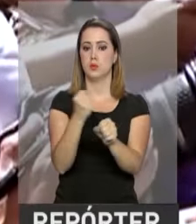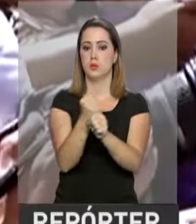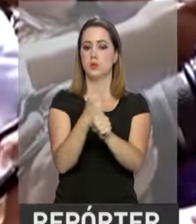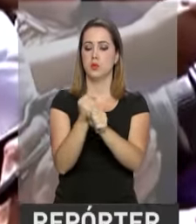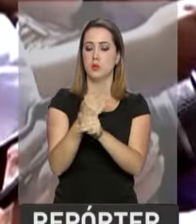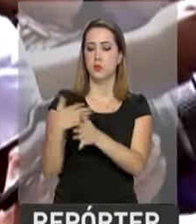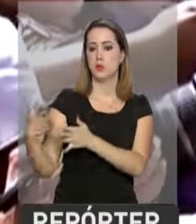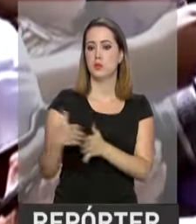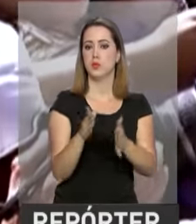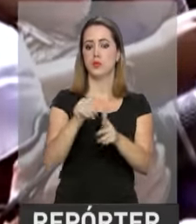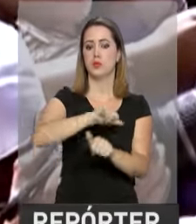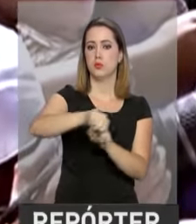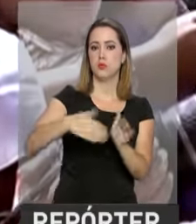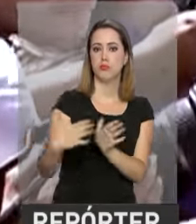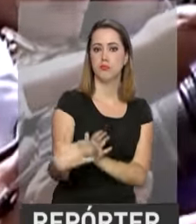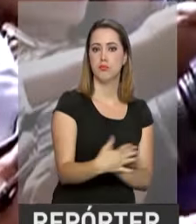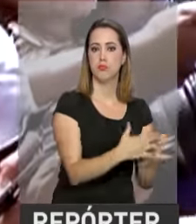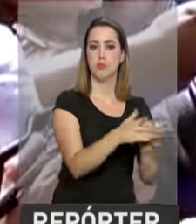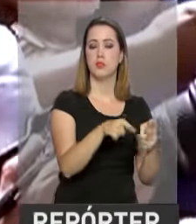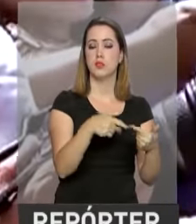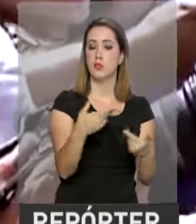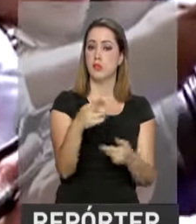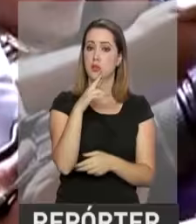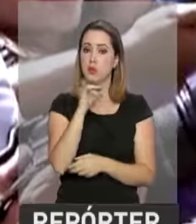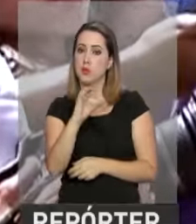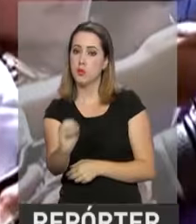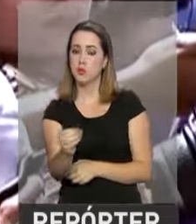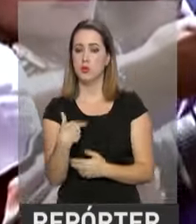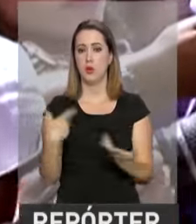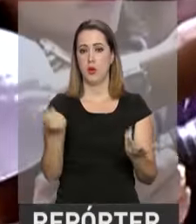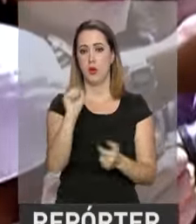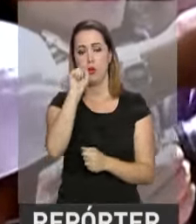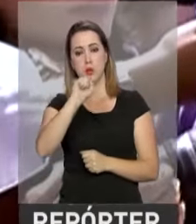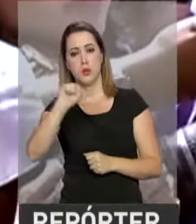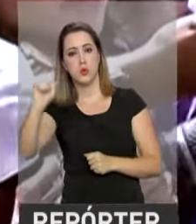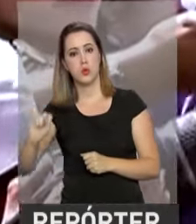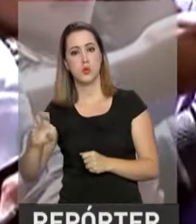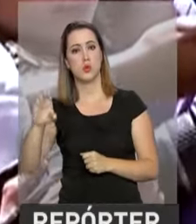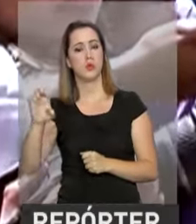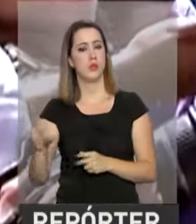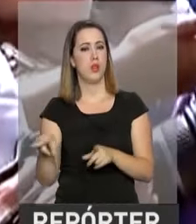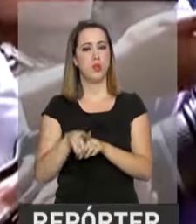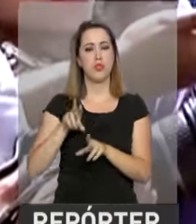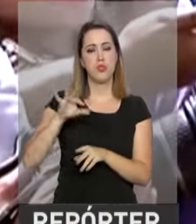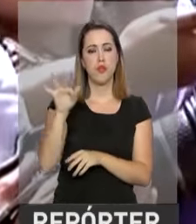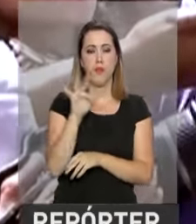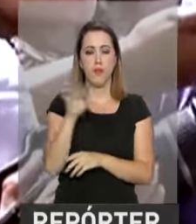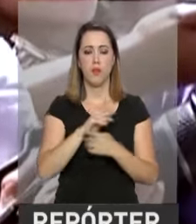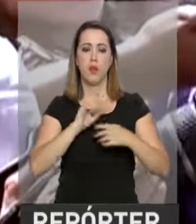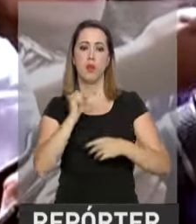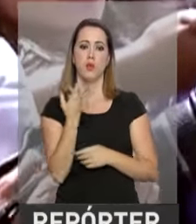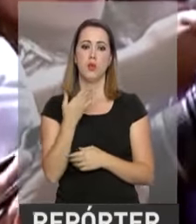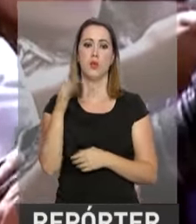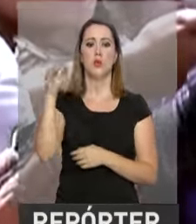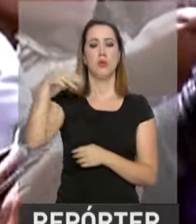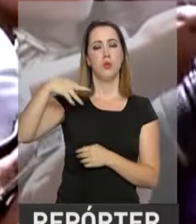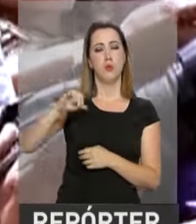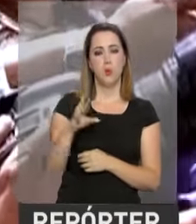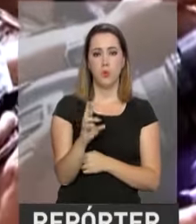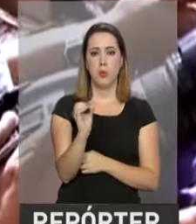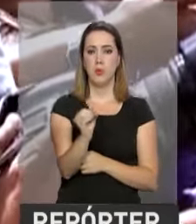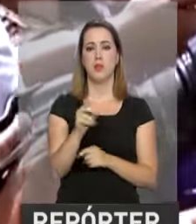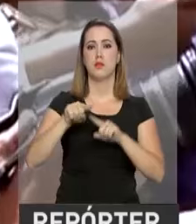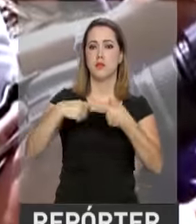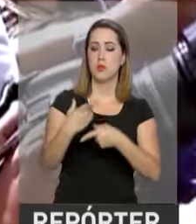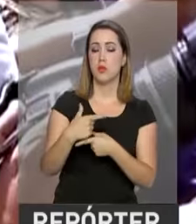transposição agora essa o eixo Leste podemos talvez inaugurar em fevereiro março e o eixo Norte logo em seguida